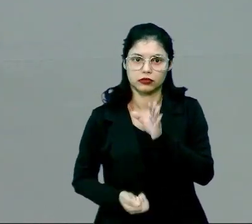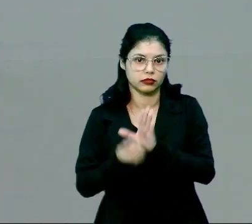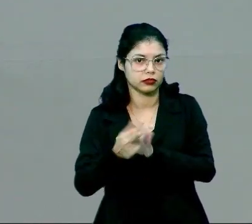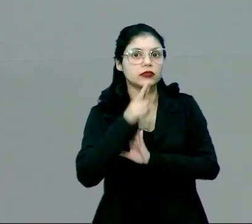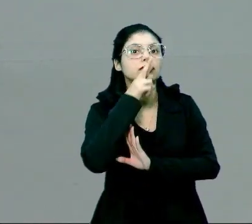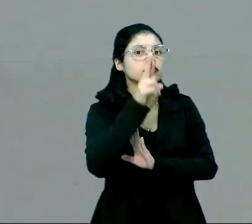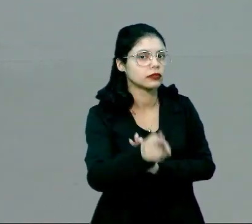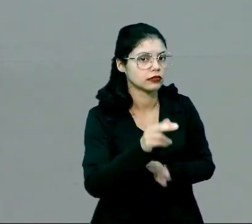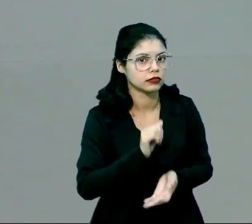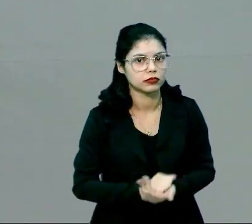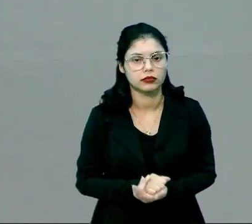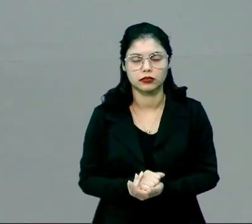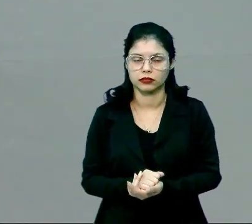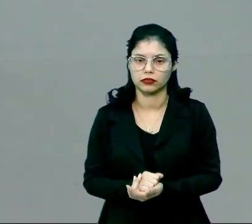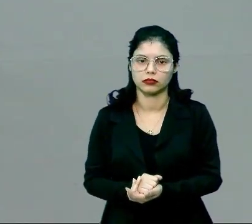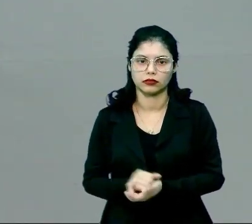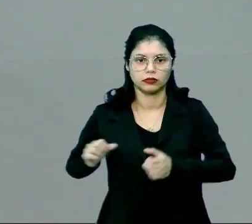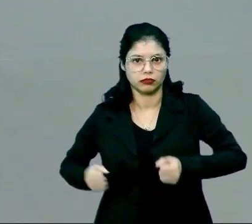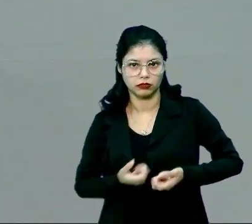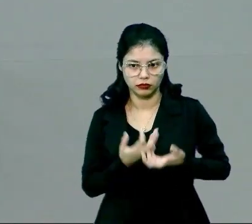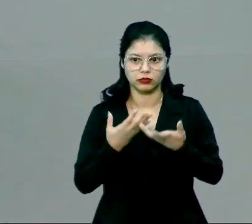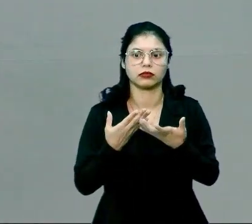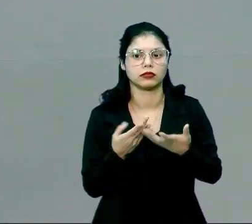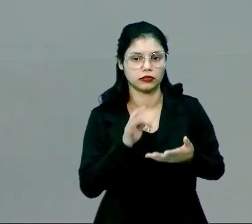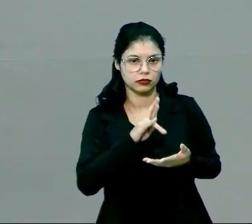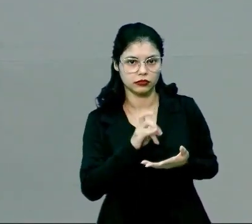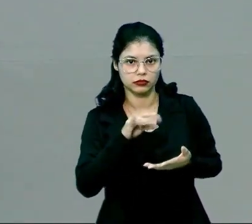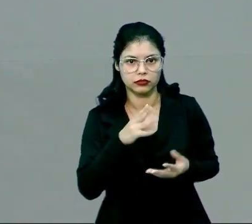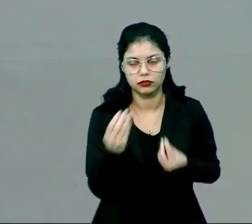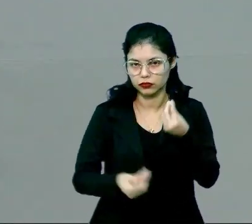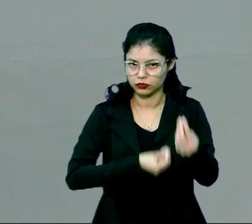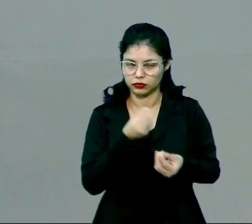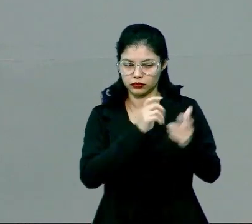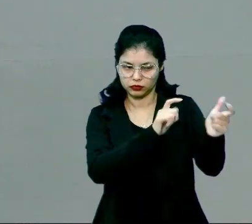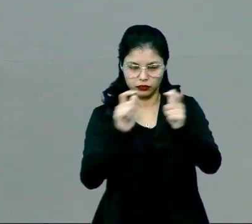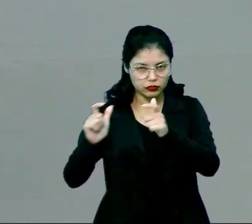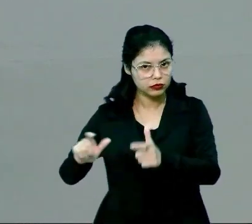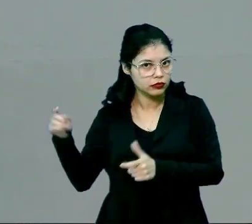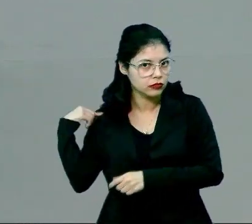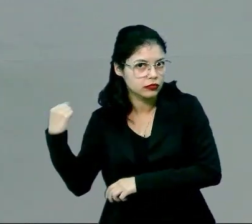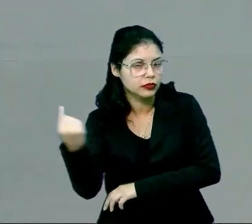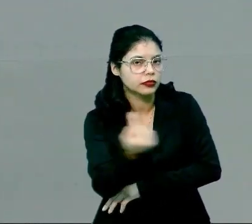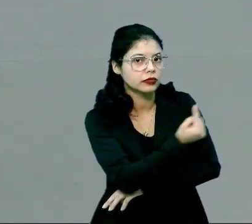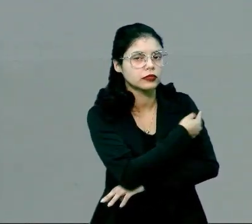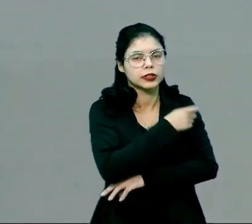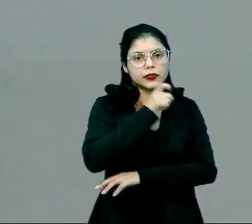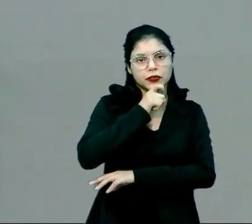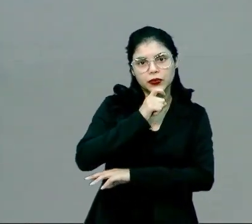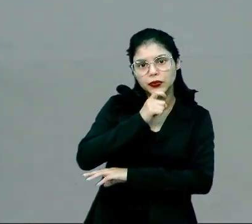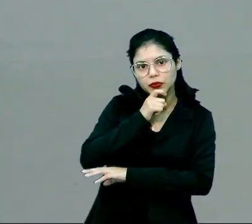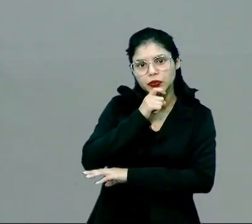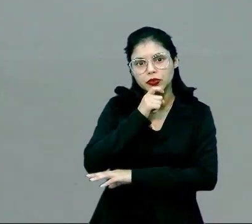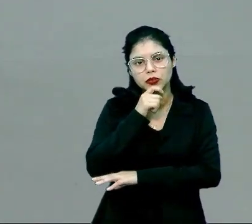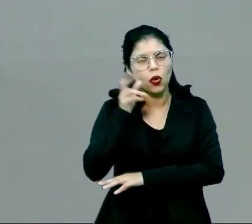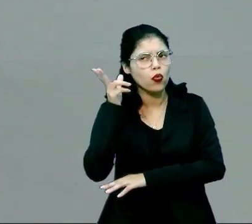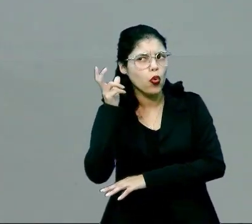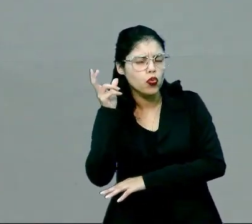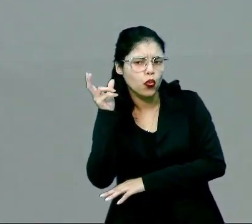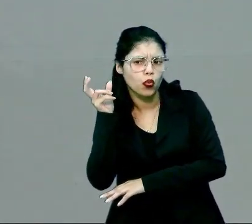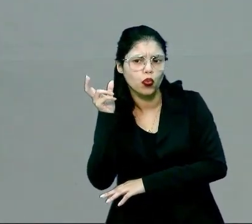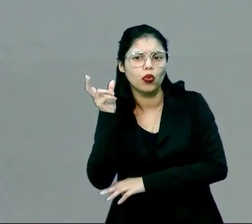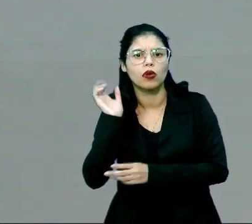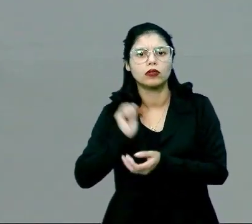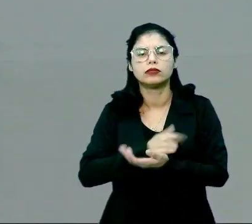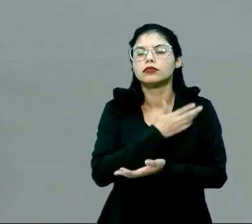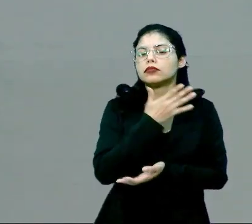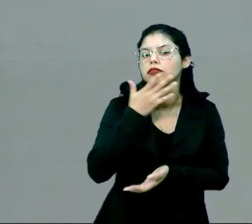gerar resposta, Gerar estímulo. Tanto no ambiente que nos cerca, se está frio, se a gente escuta um som,